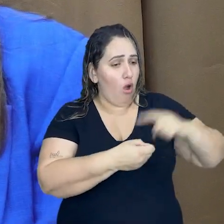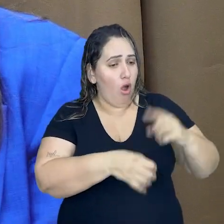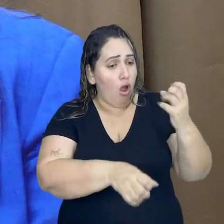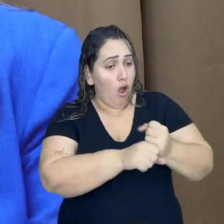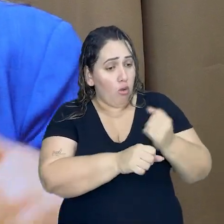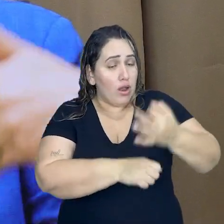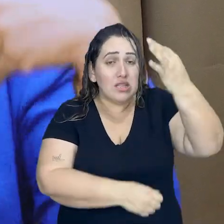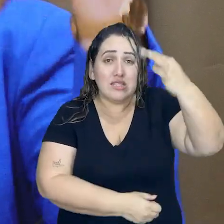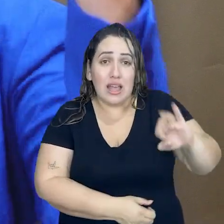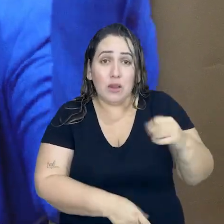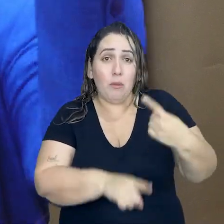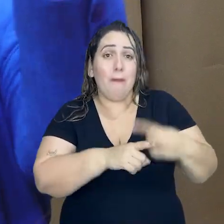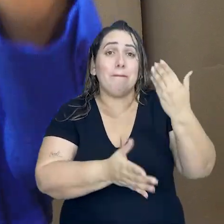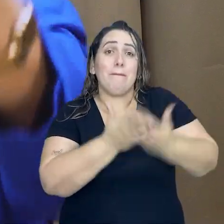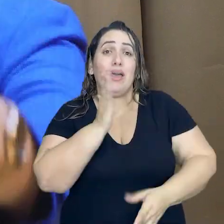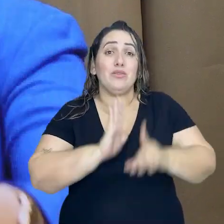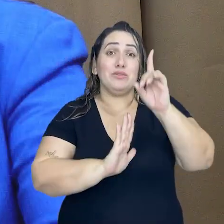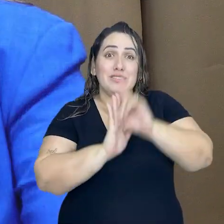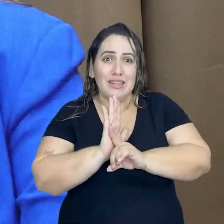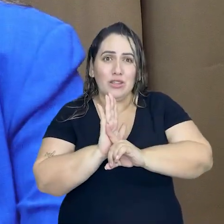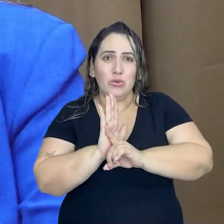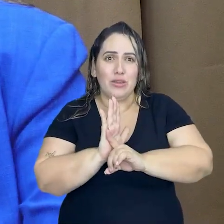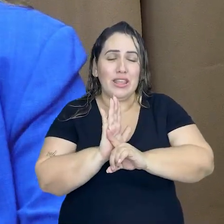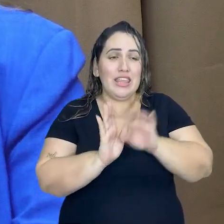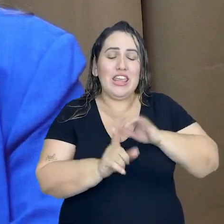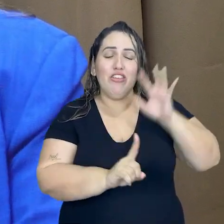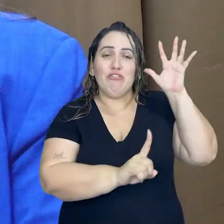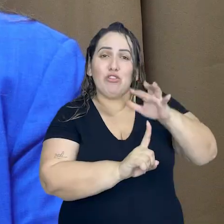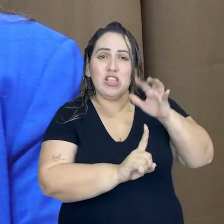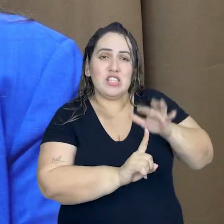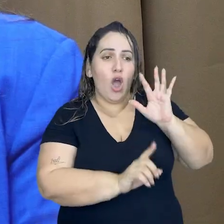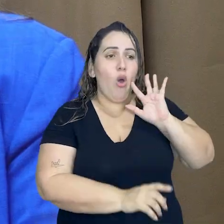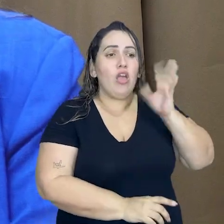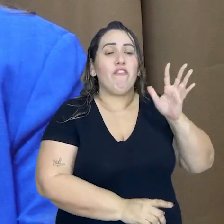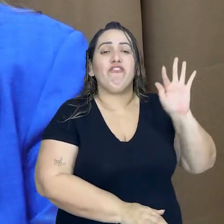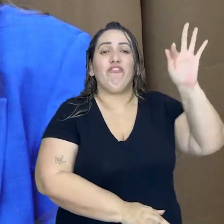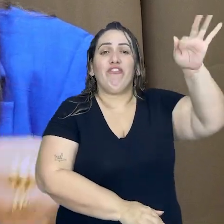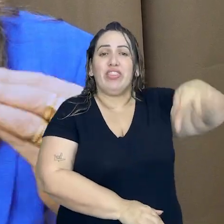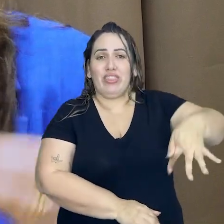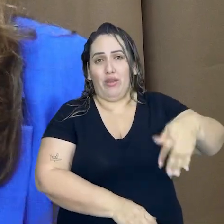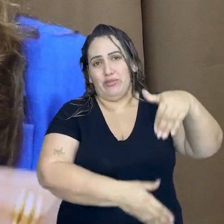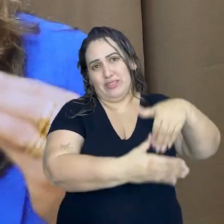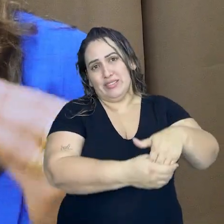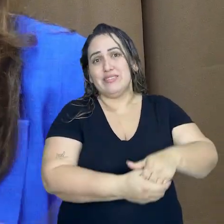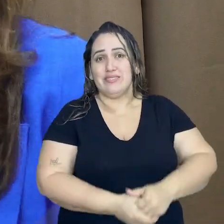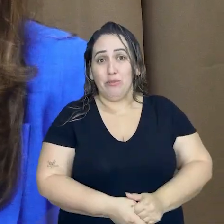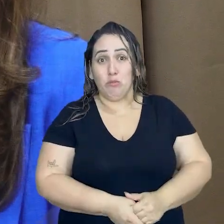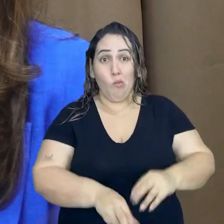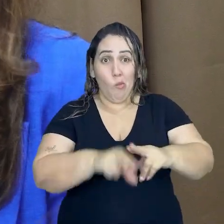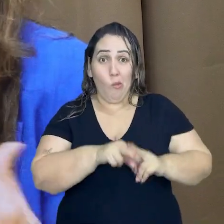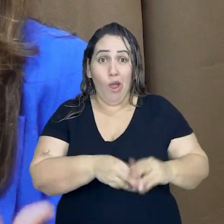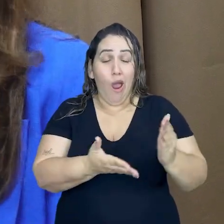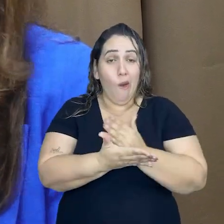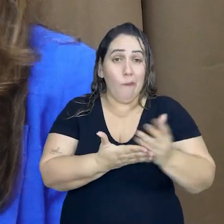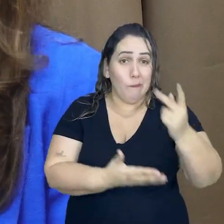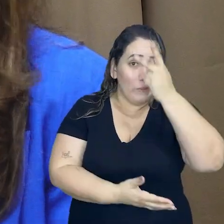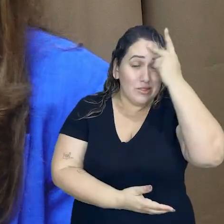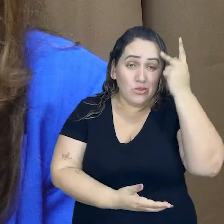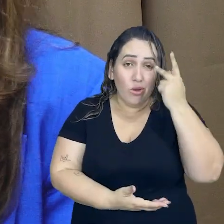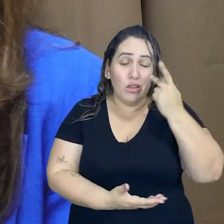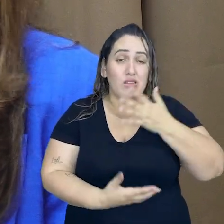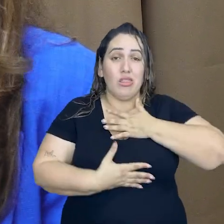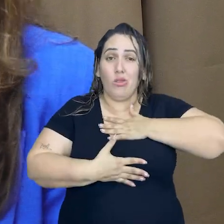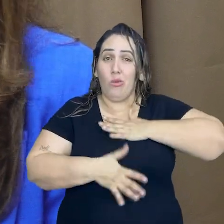resultado da eleição. Então outras pessoas virão ocupar aqueles lugares. Então, assim, tudo nasceu da força de